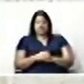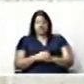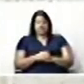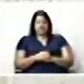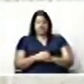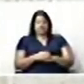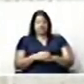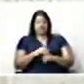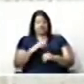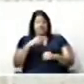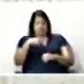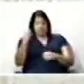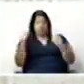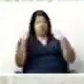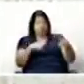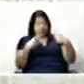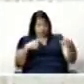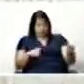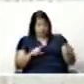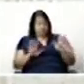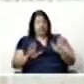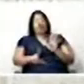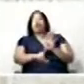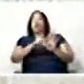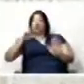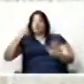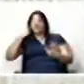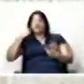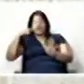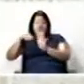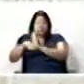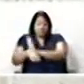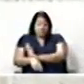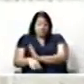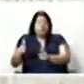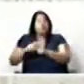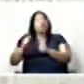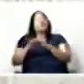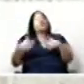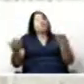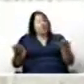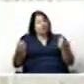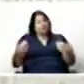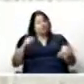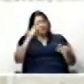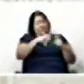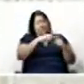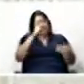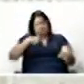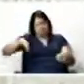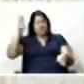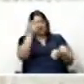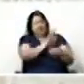colocar o dedo, apontar o dedo para os profissionais, vamos mais fundo no problema do sistema e vamos ajudar os médicos a exercerem a sua